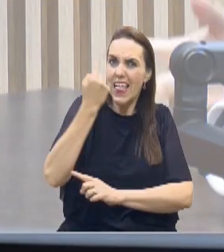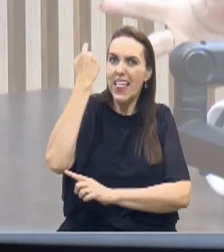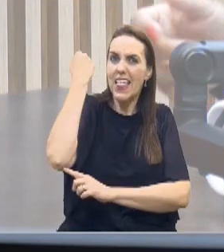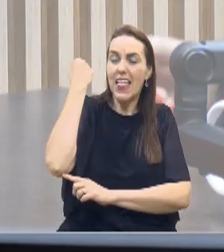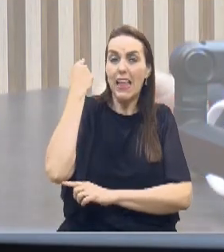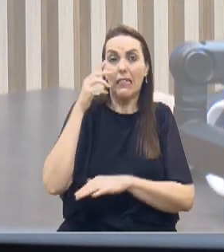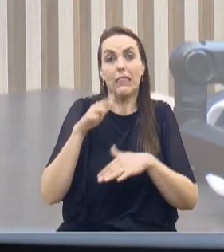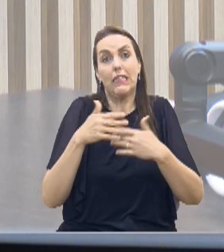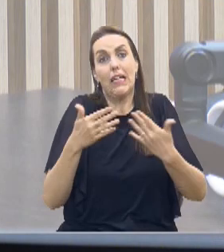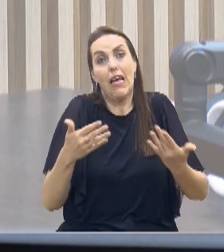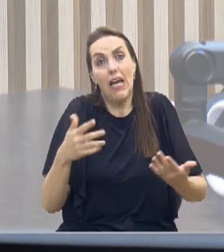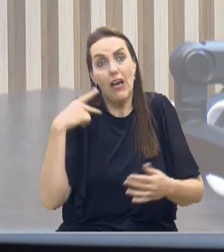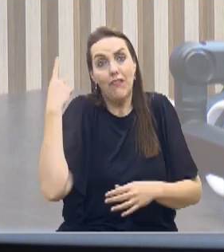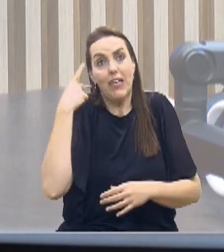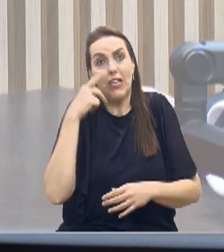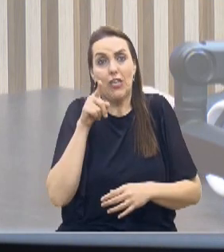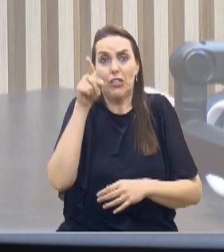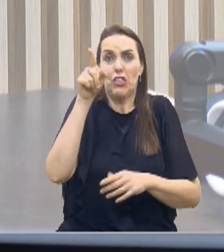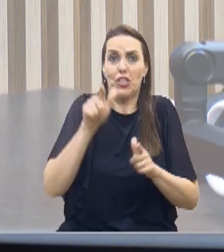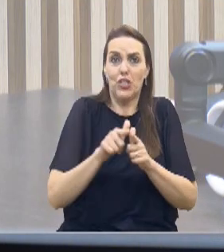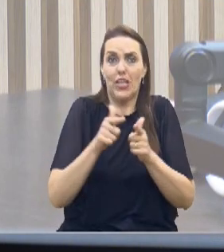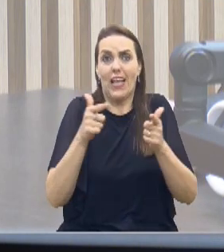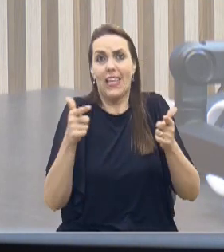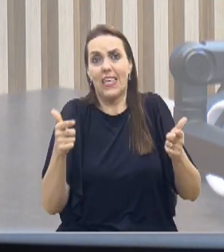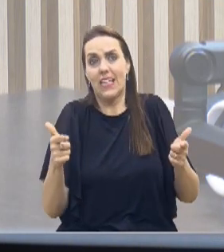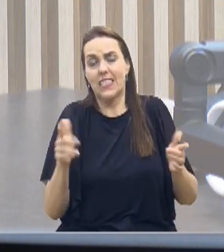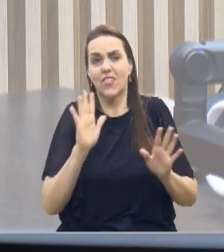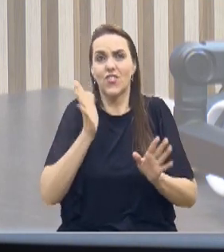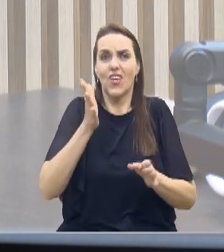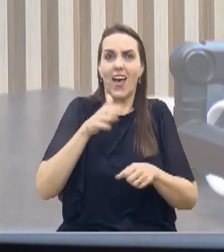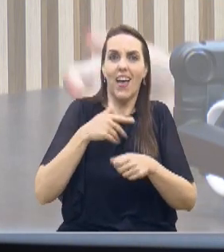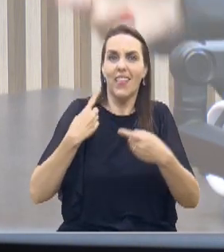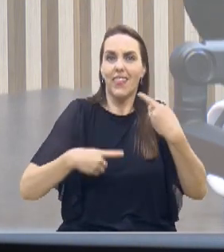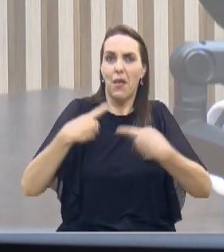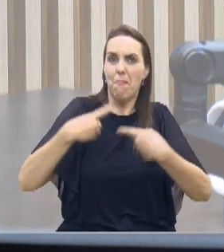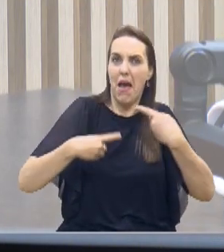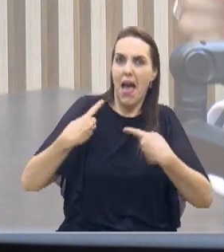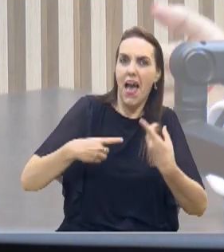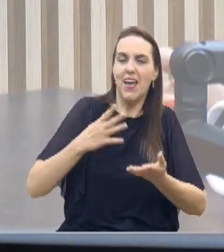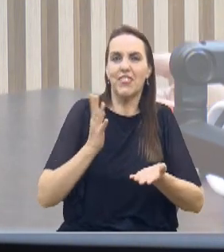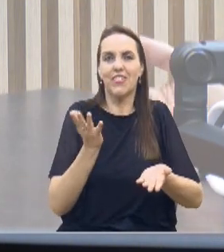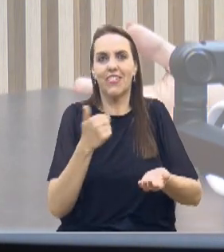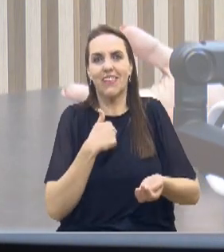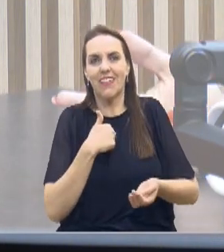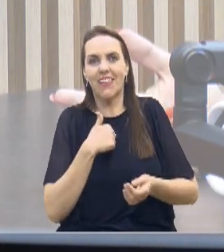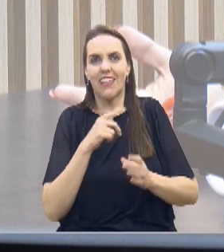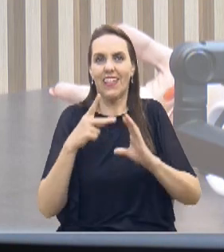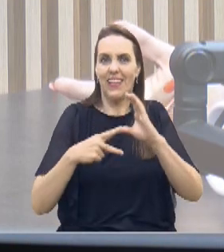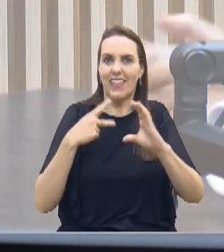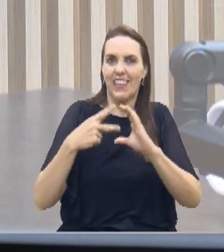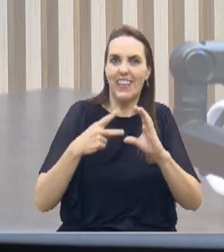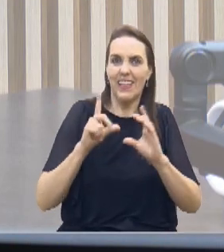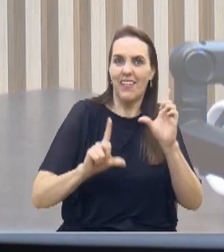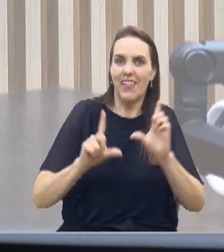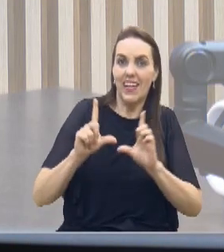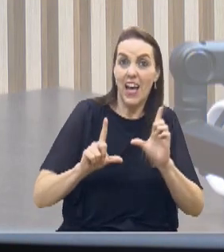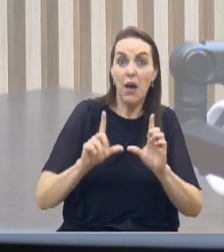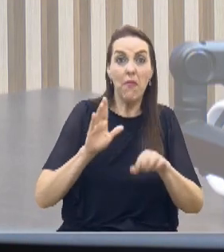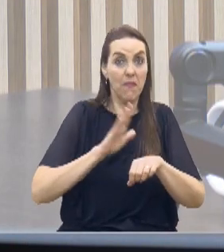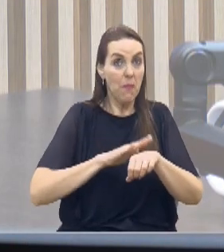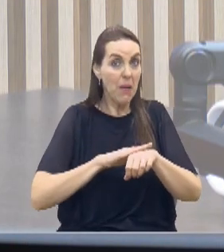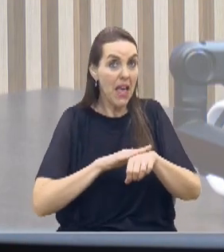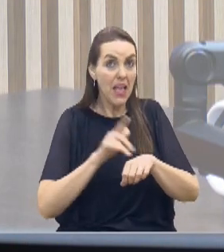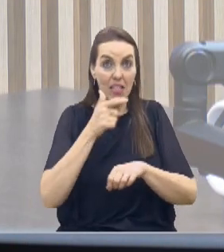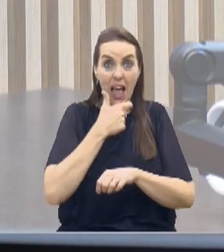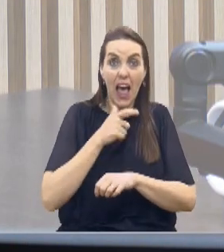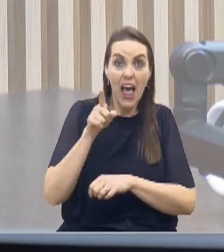vereadora, a senhora que é jornalista e tal, a gente já fez debate aqui na TV Câmara, no momento de eleições, vamos fazer esse ano, será? O que a